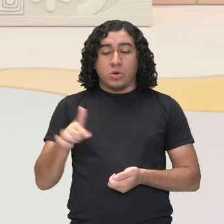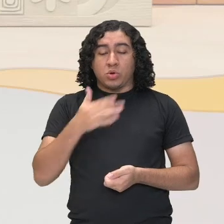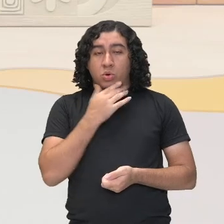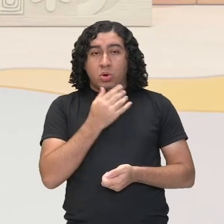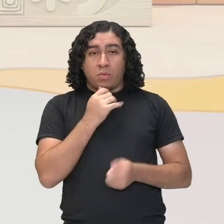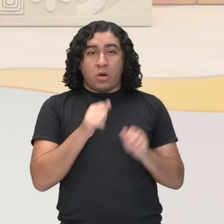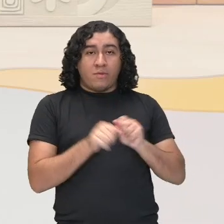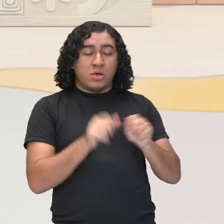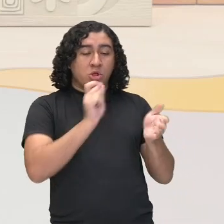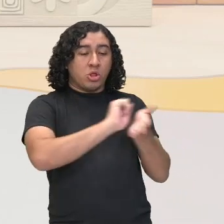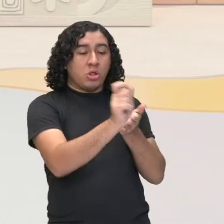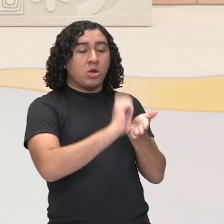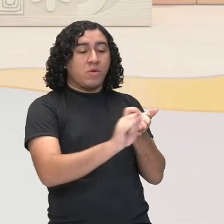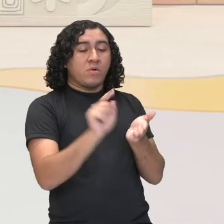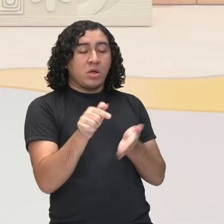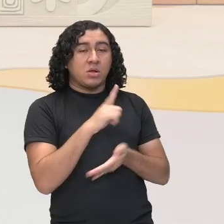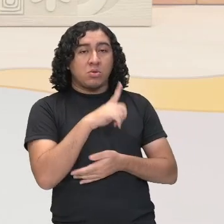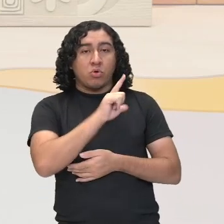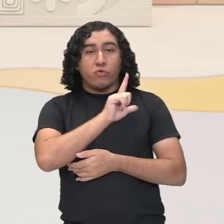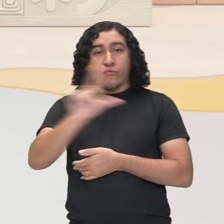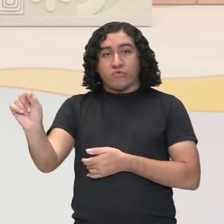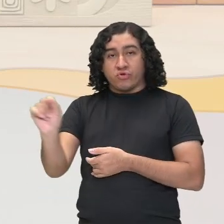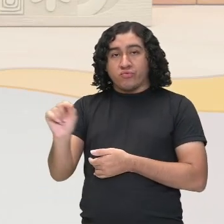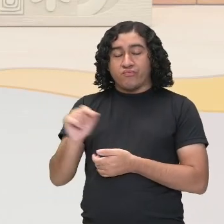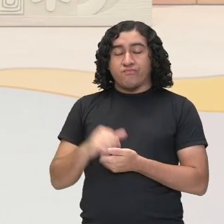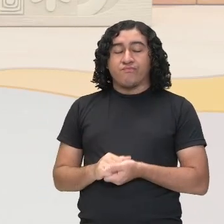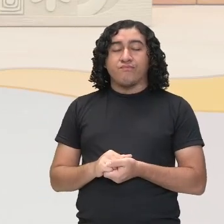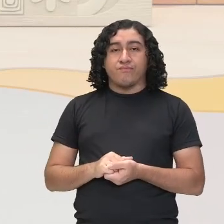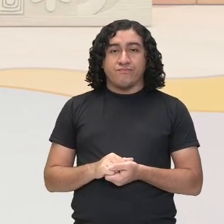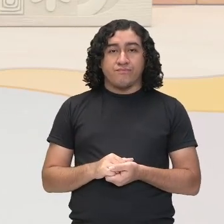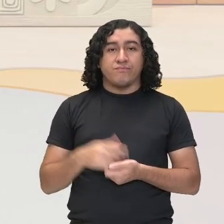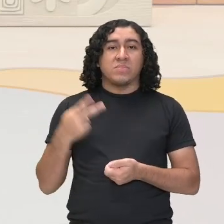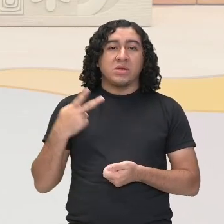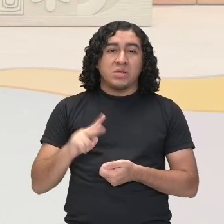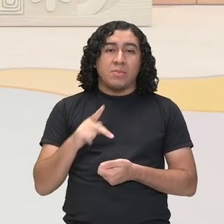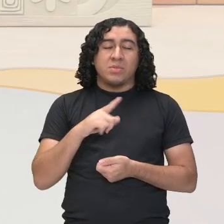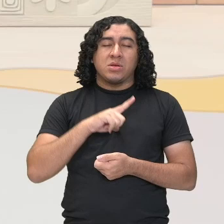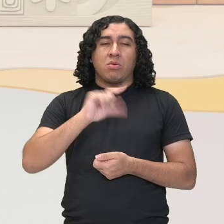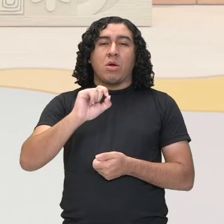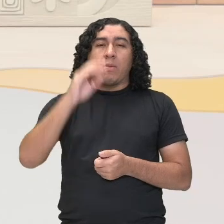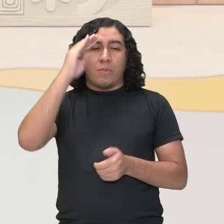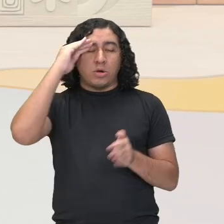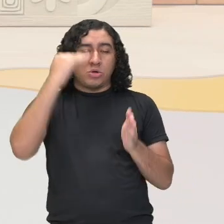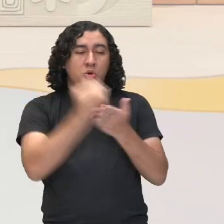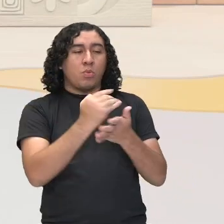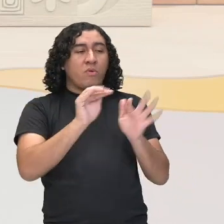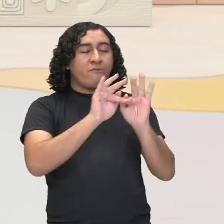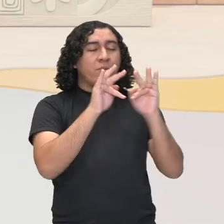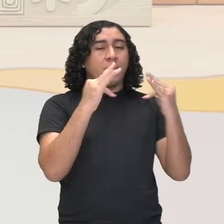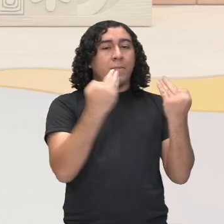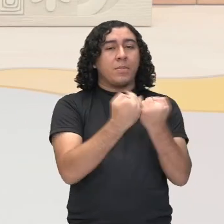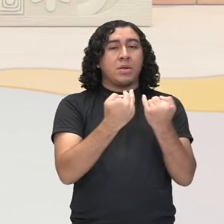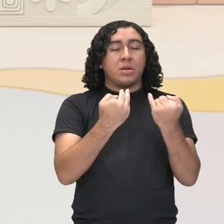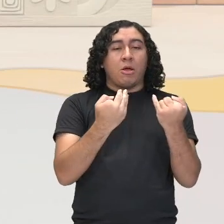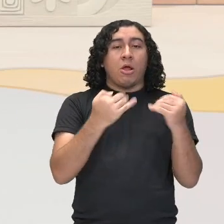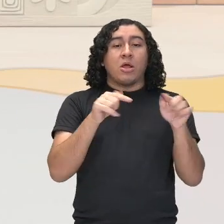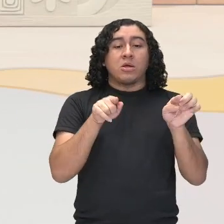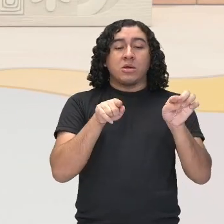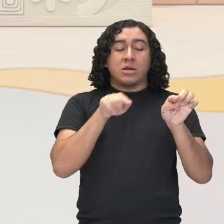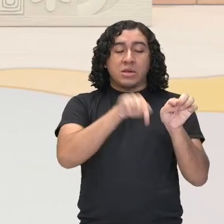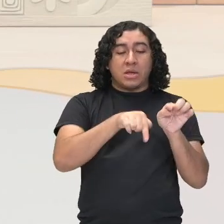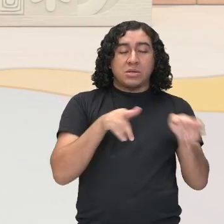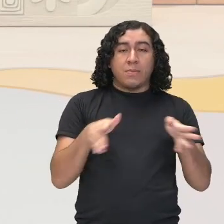em exílio. Ele sempre serviu a família dos Médicis na Itália. E durante o tempo que ele serviu os